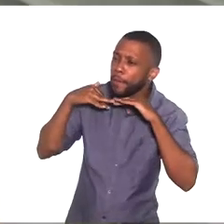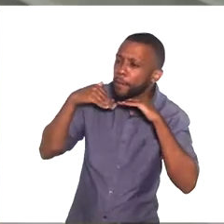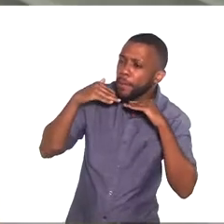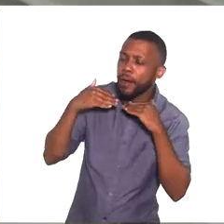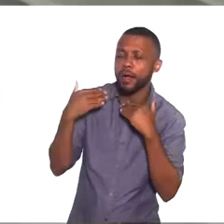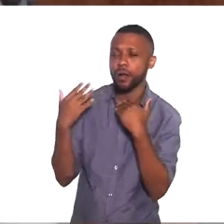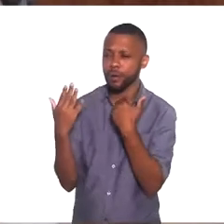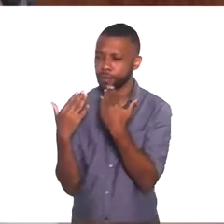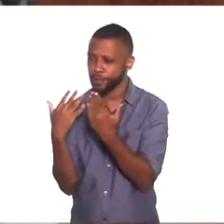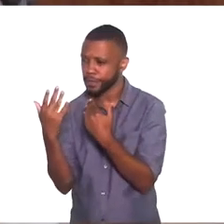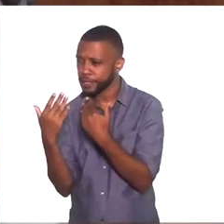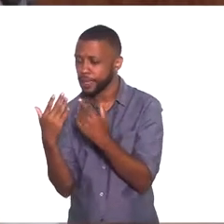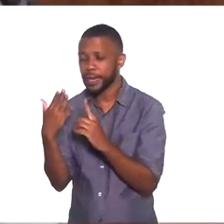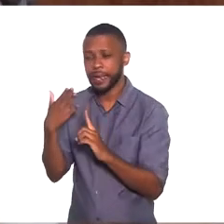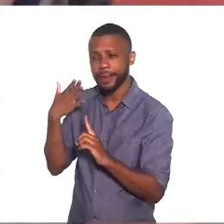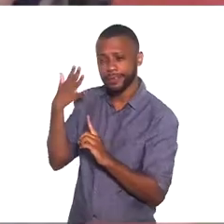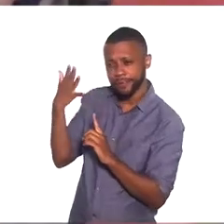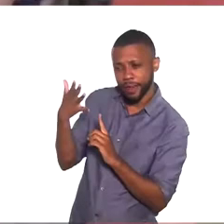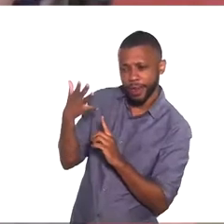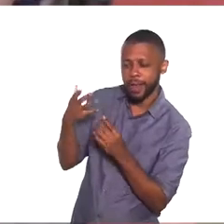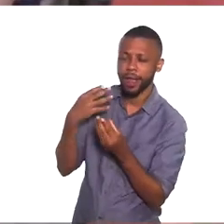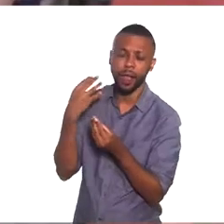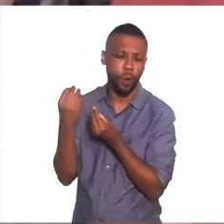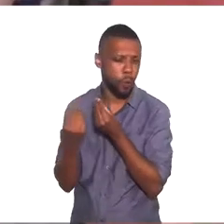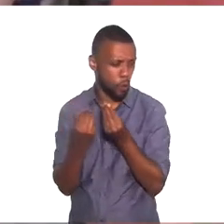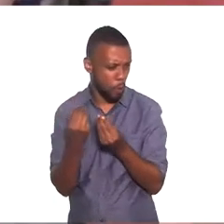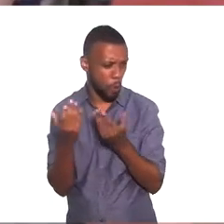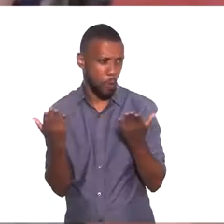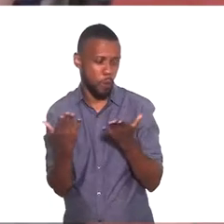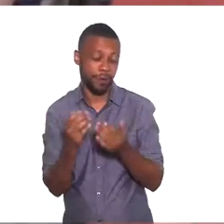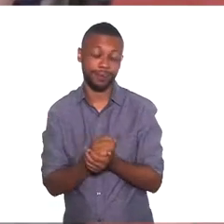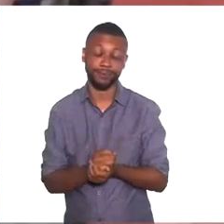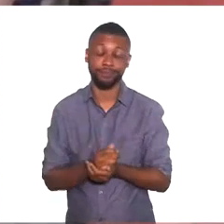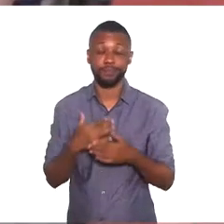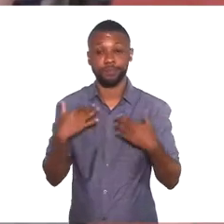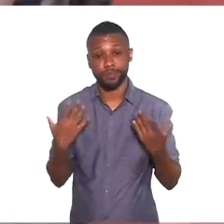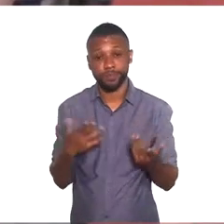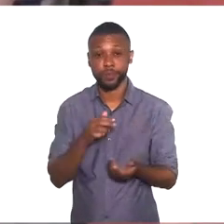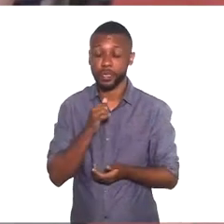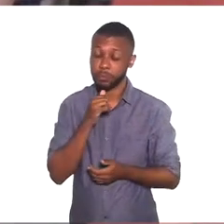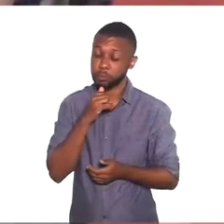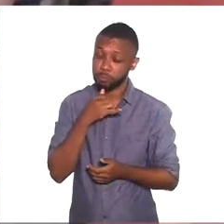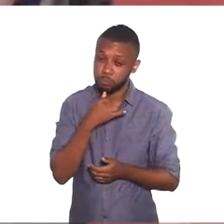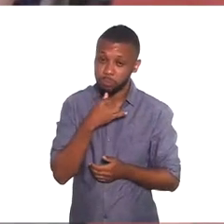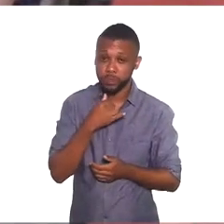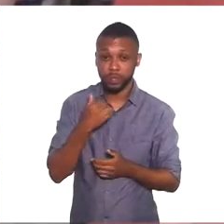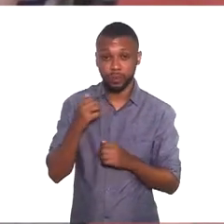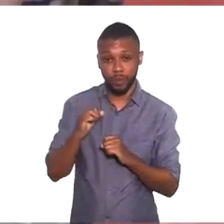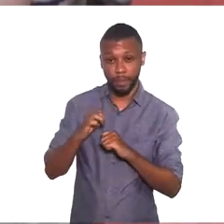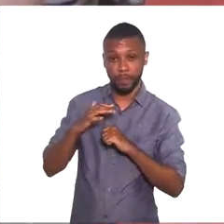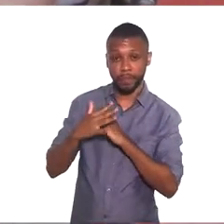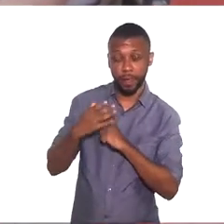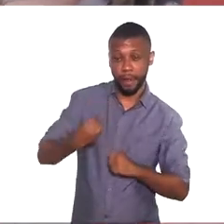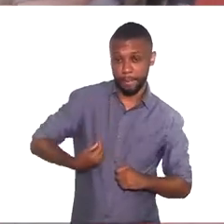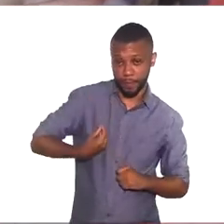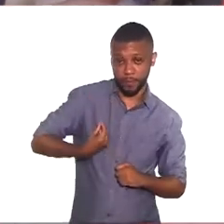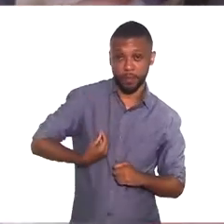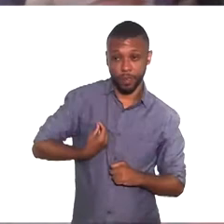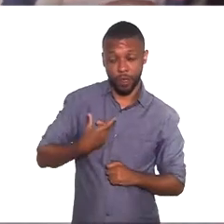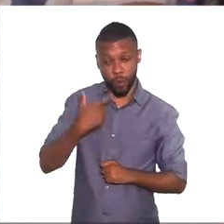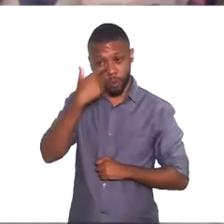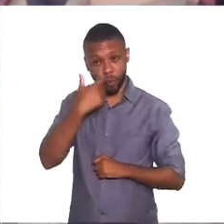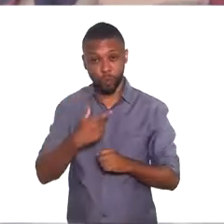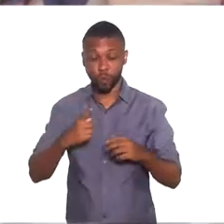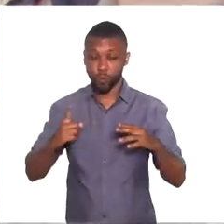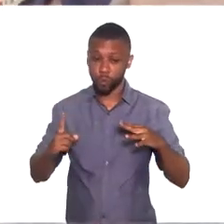falar como é que nasceu isso e é infelizmente agora a copa de Mia a minha presença